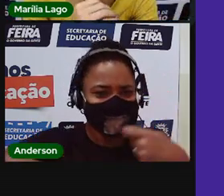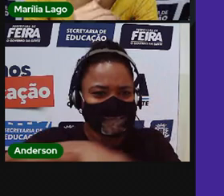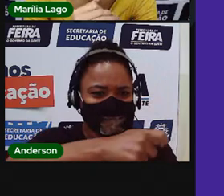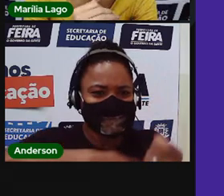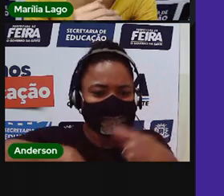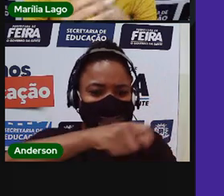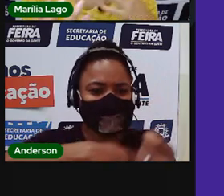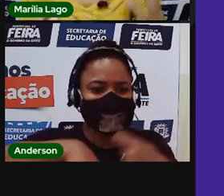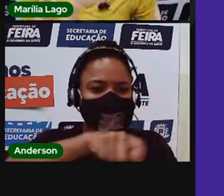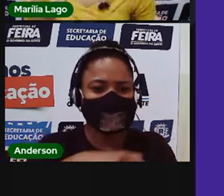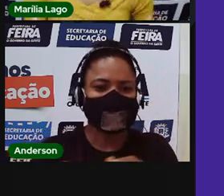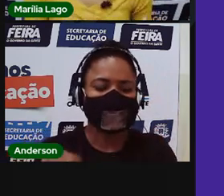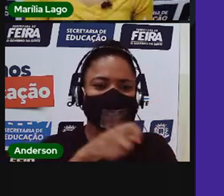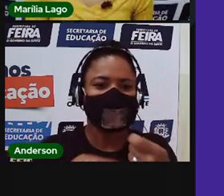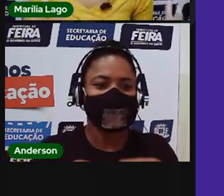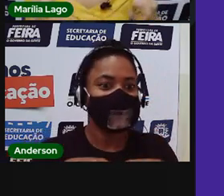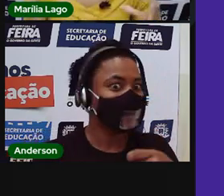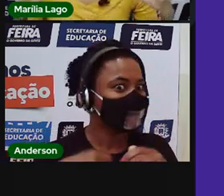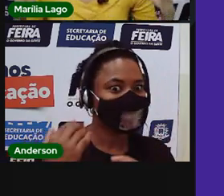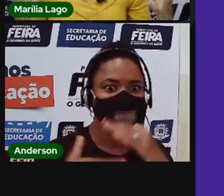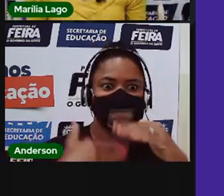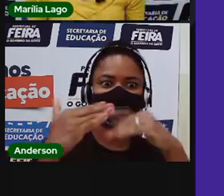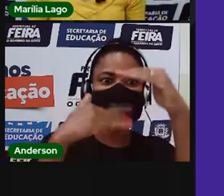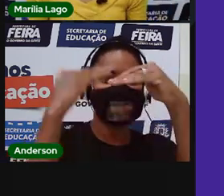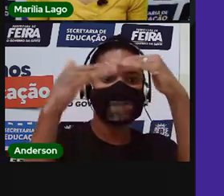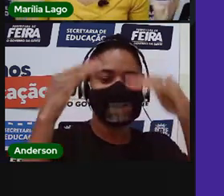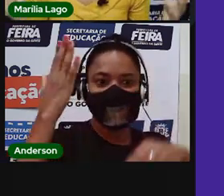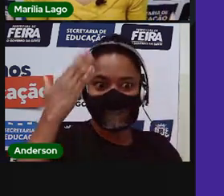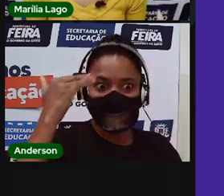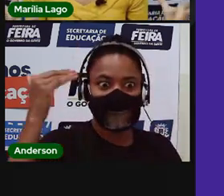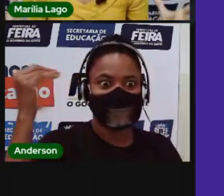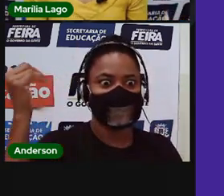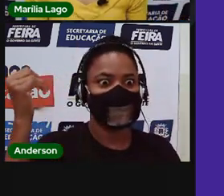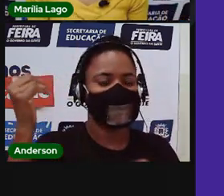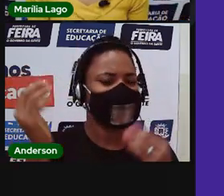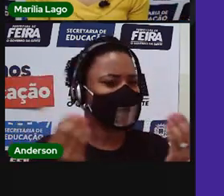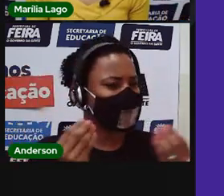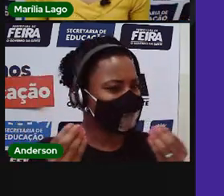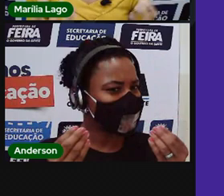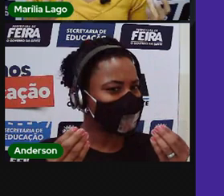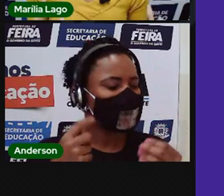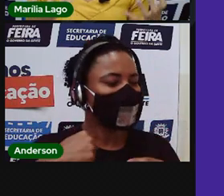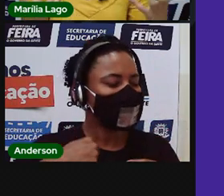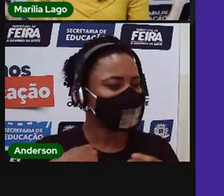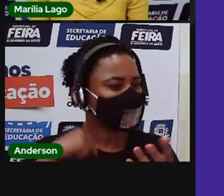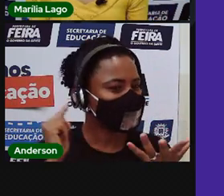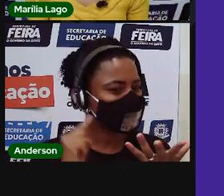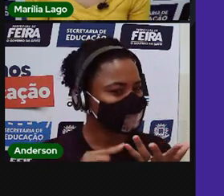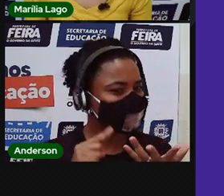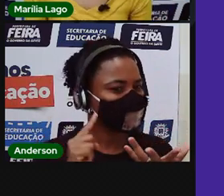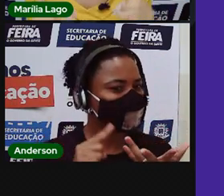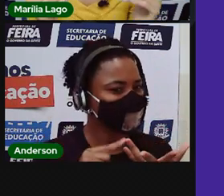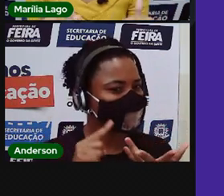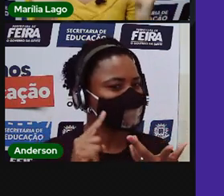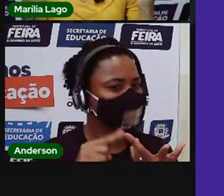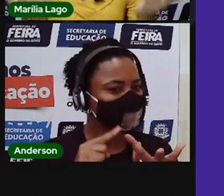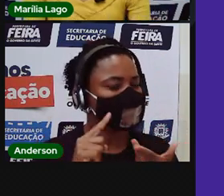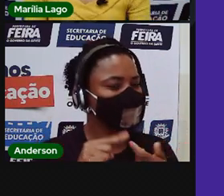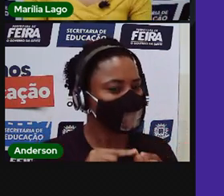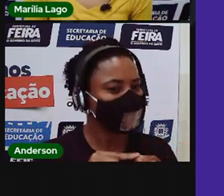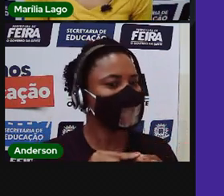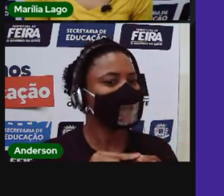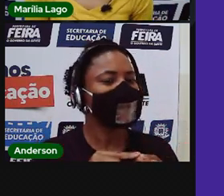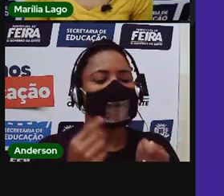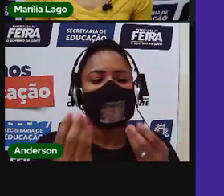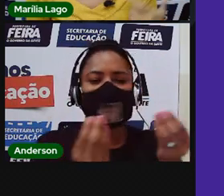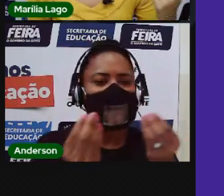esse objetivo? É eu ver quais são os meios que eu posso estar fazendo, o que eu posso me dispor para eu poder alcançar